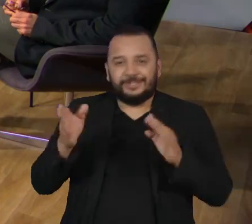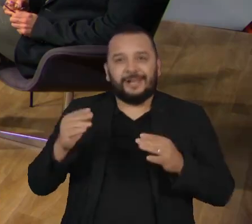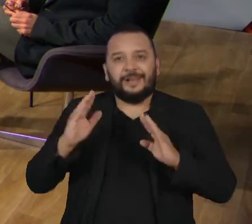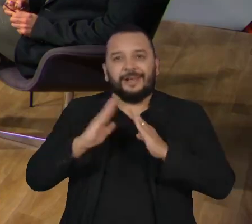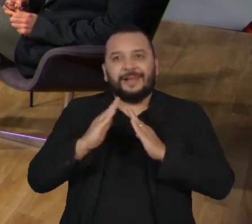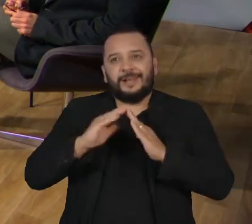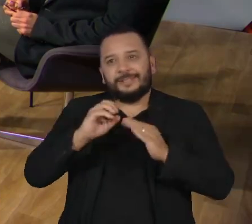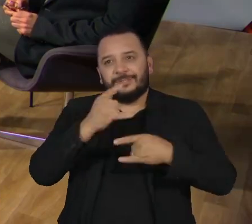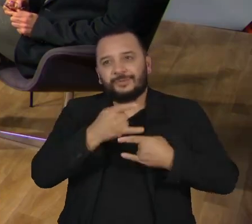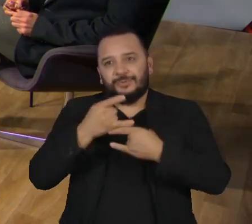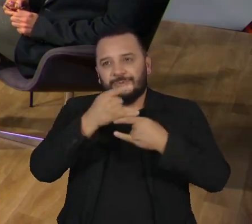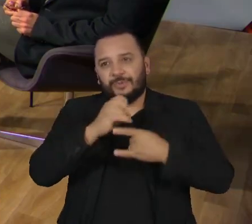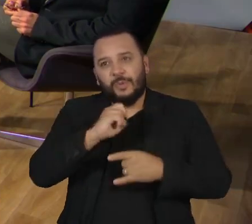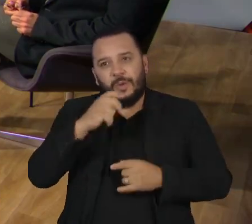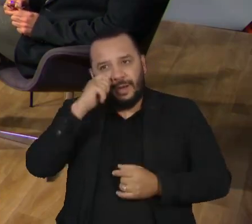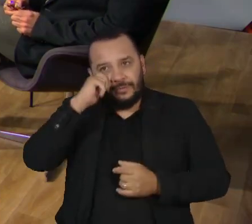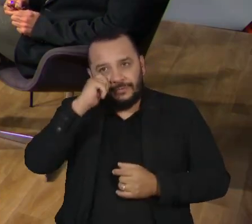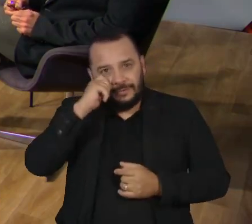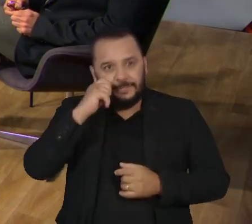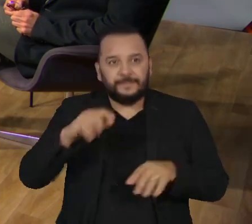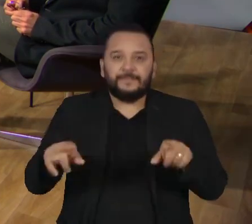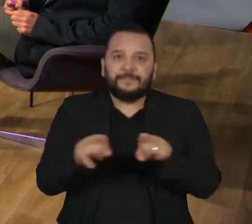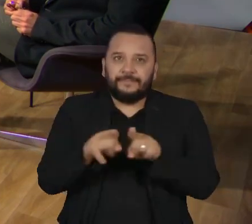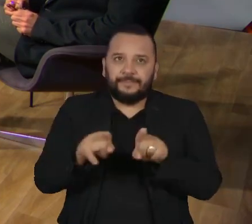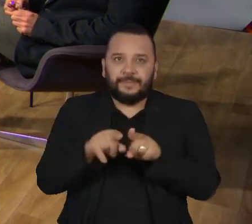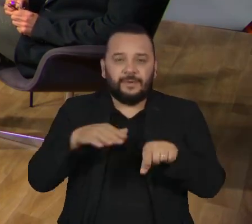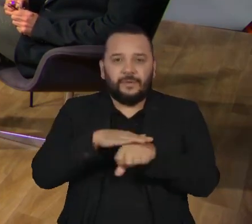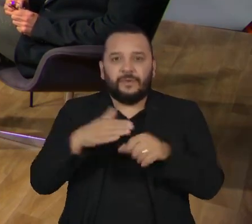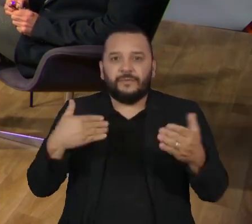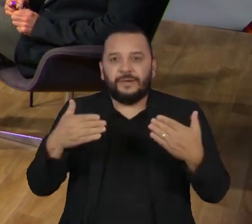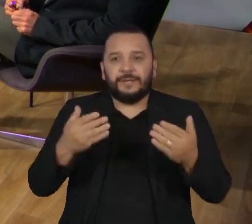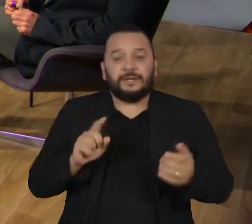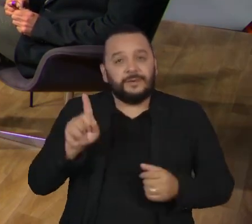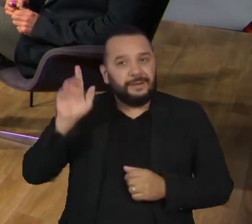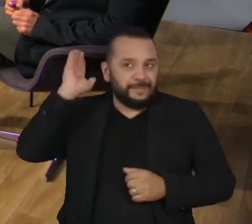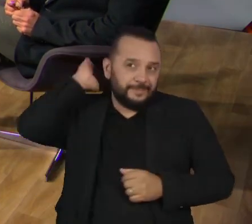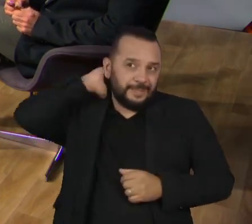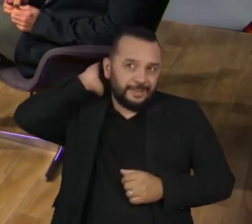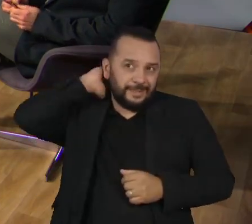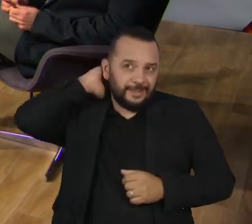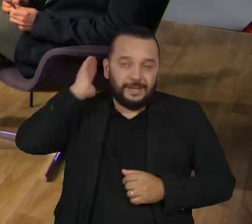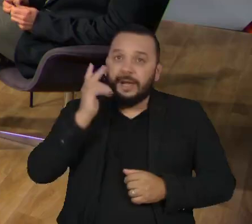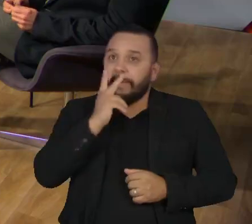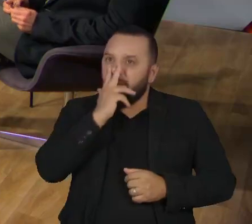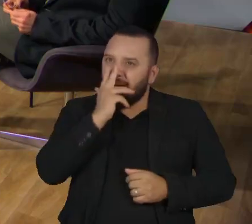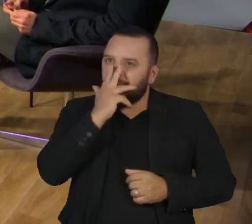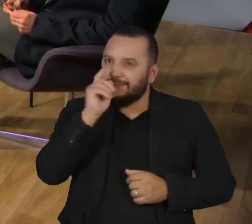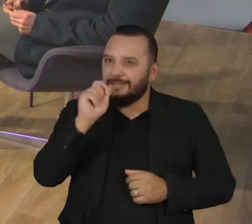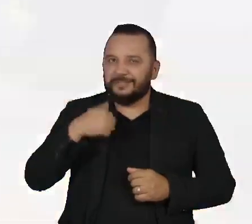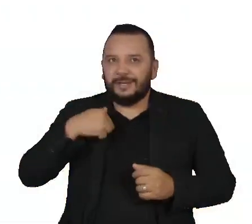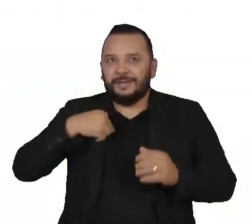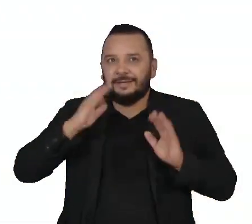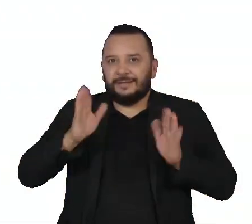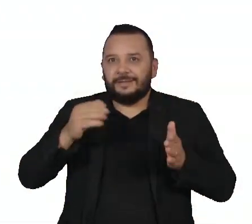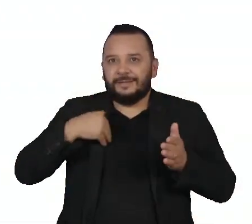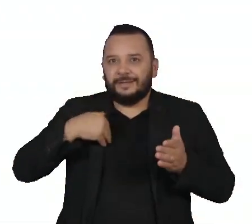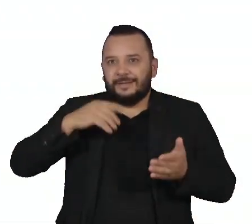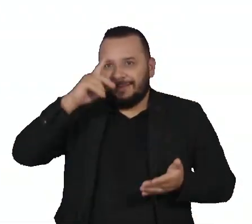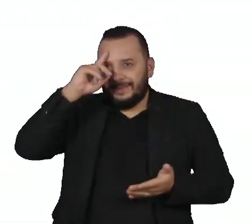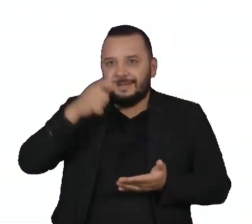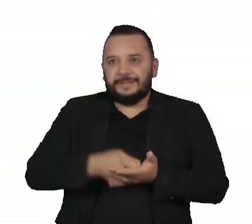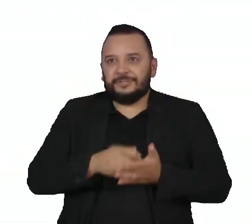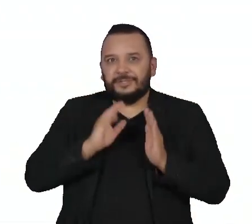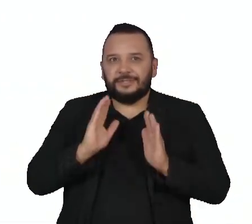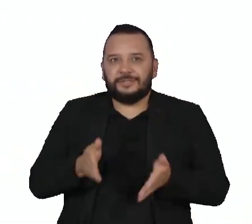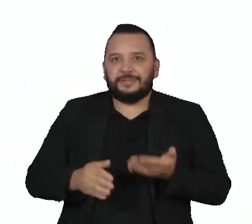bastante habituados. Antes da gente reiniciar a conversa, vamos para Belém. Belém, a situação está definida. Mais uma capital